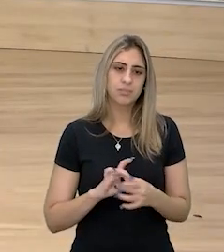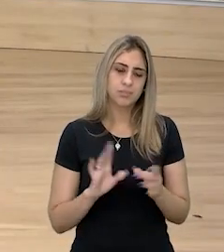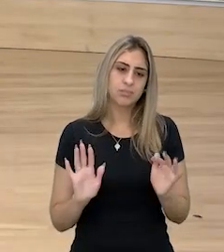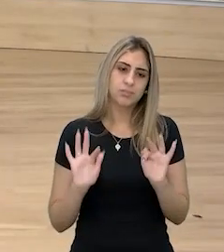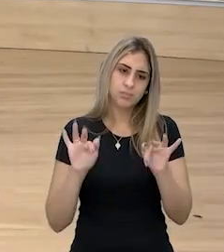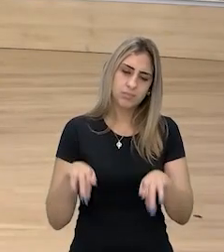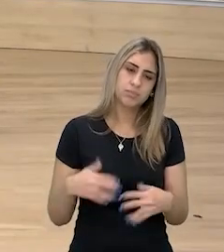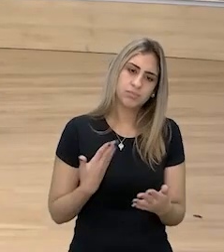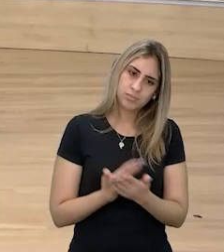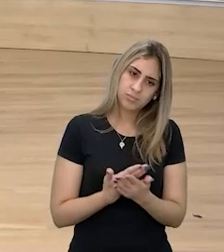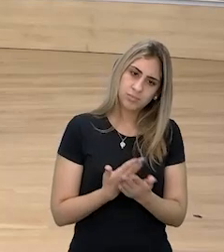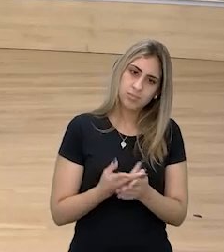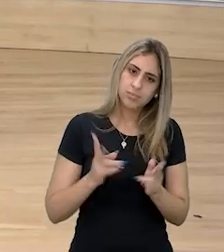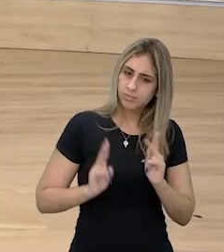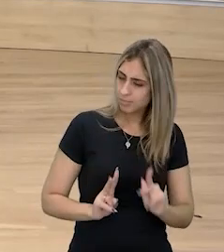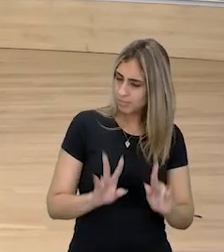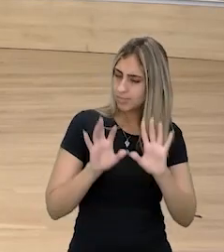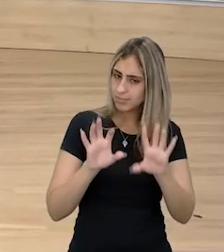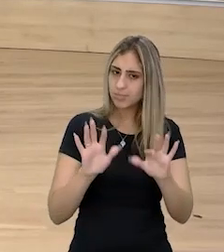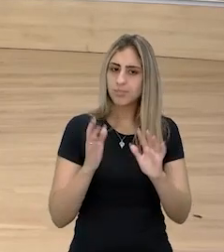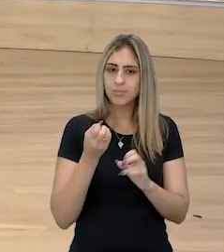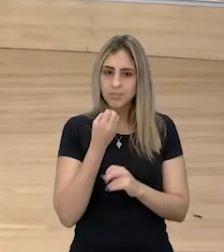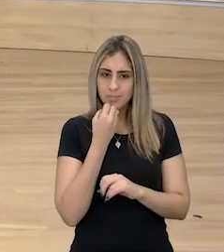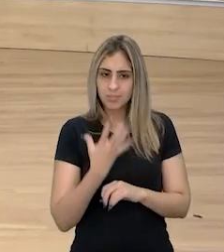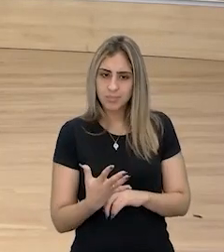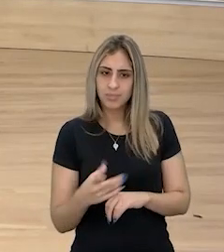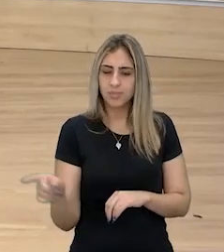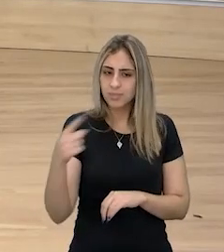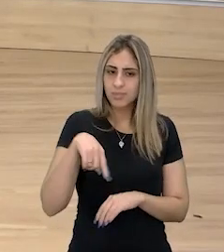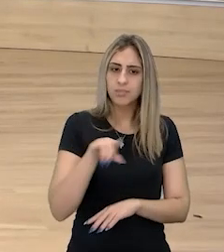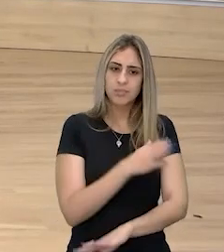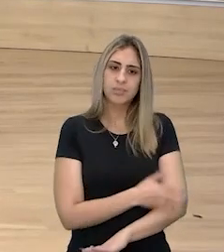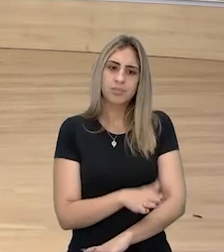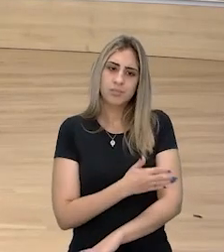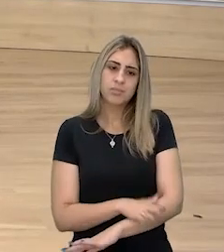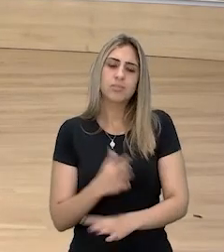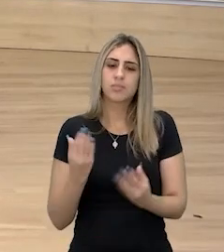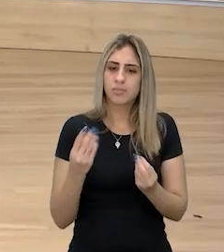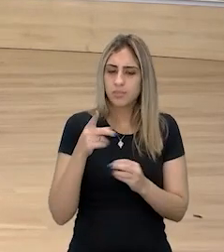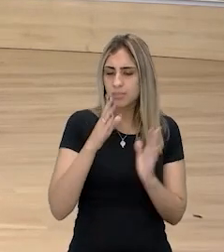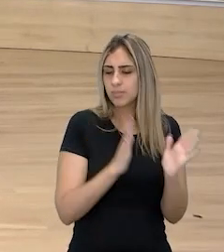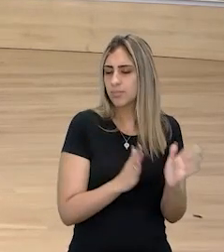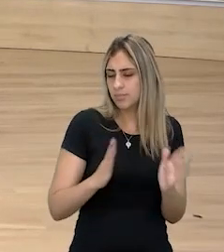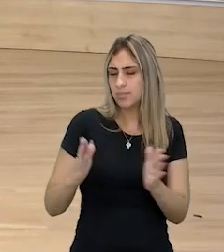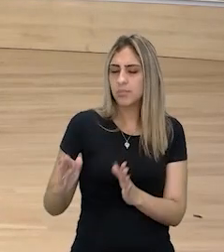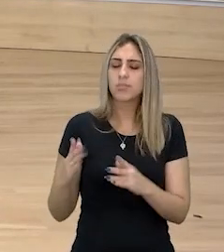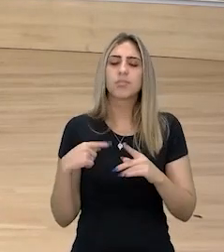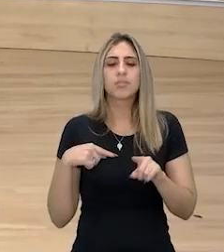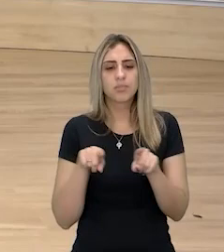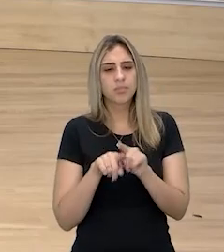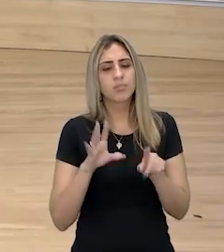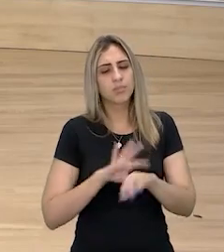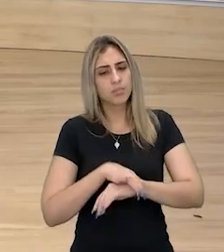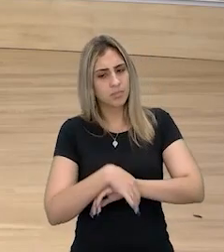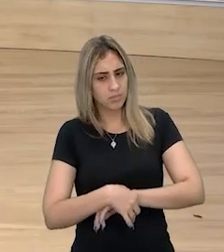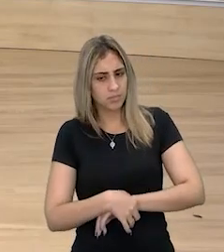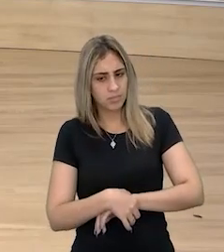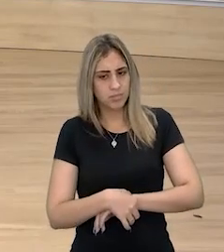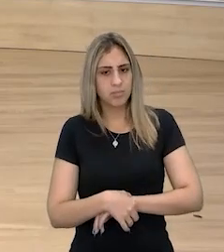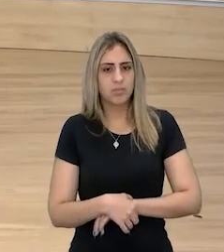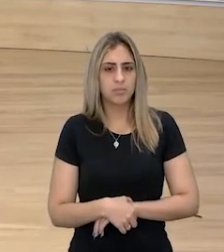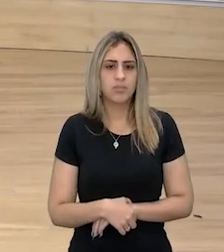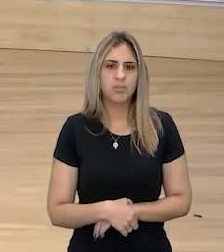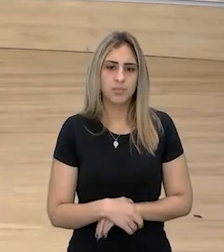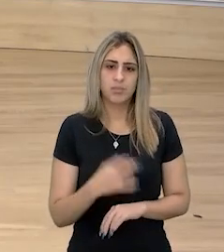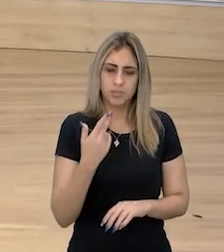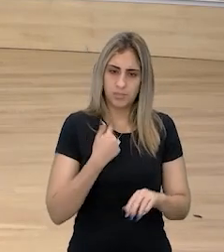final da aula, sempre assim, né? Quando tá ficando bom, mas eles precisam treinar bastante essa sequência. É, e tudo com segurança, né? Certo. Que nem esse